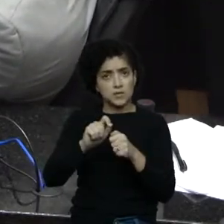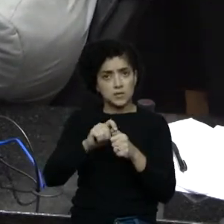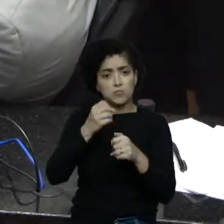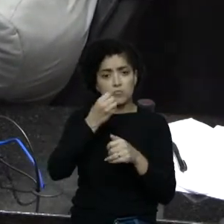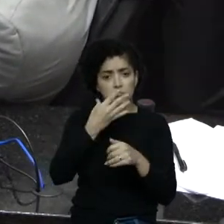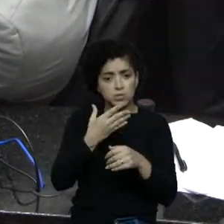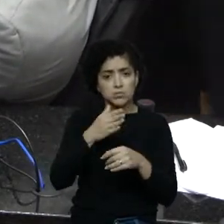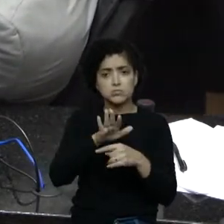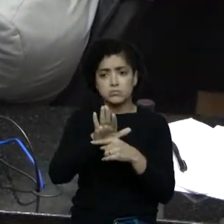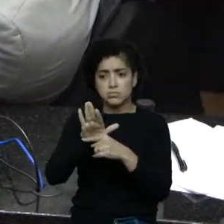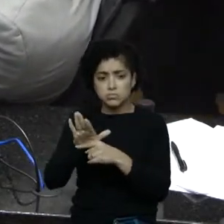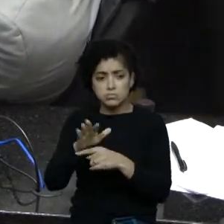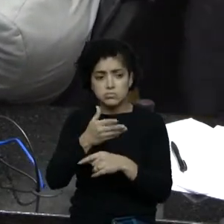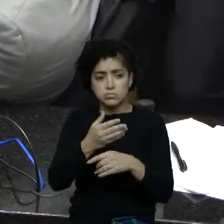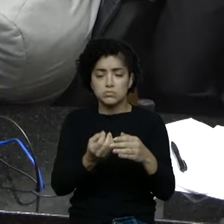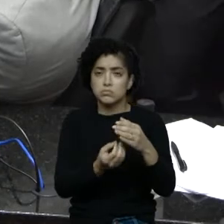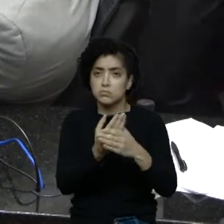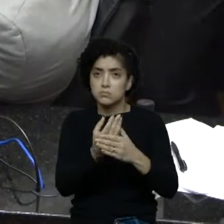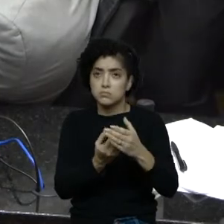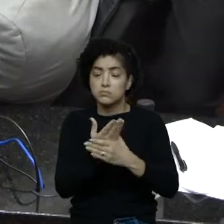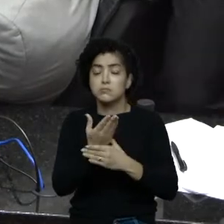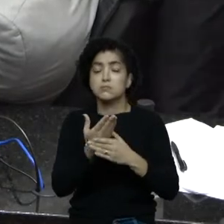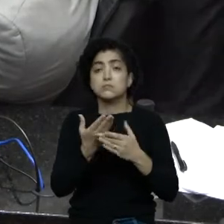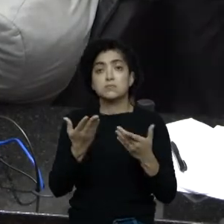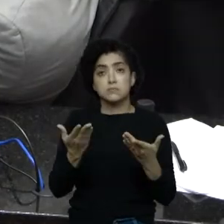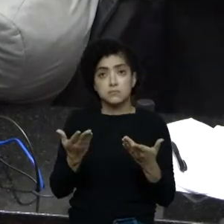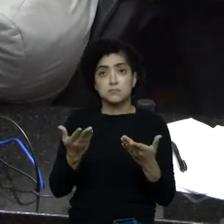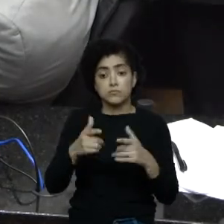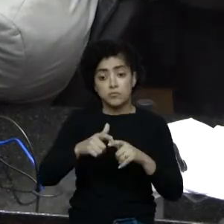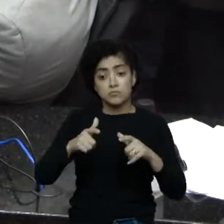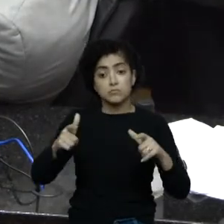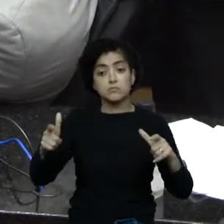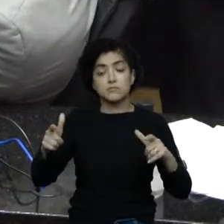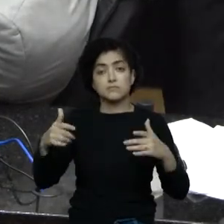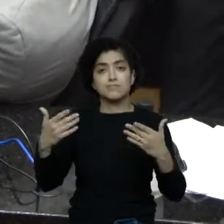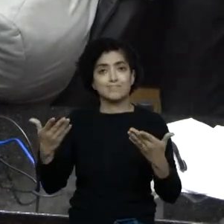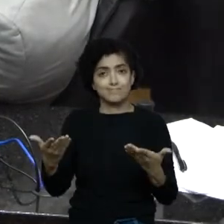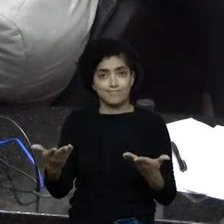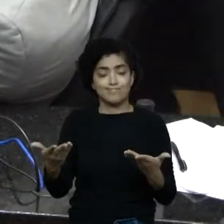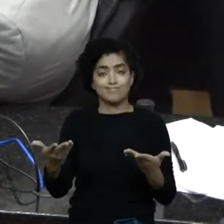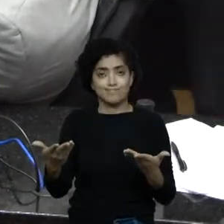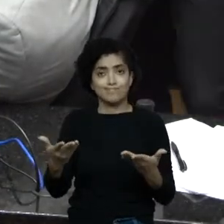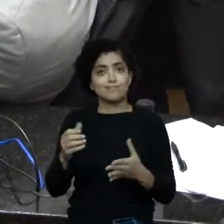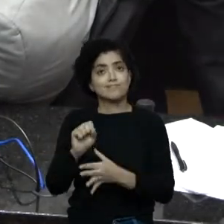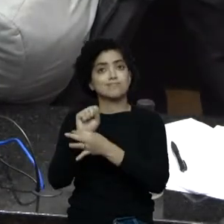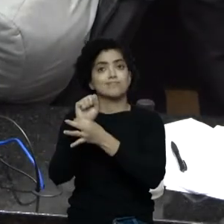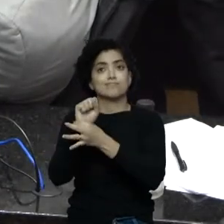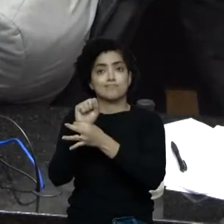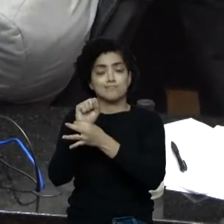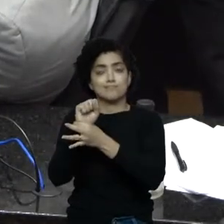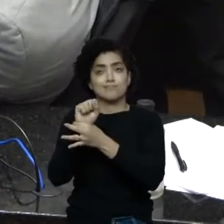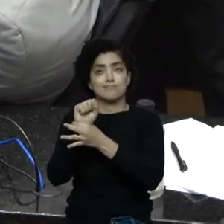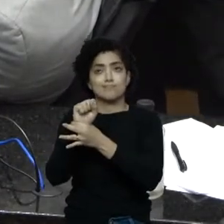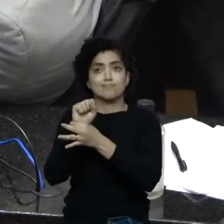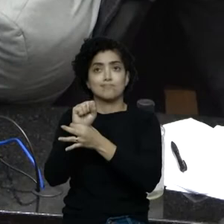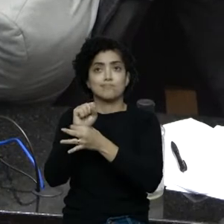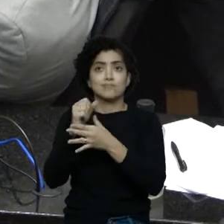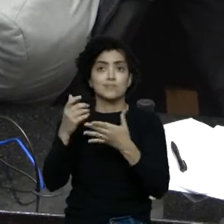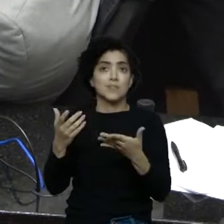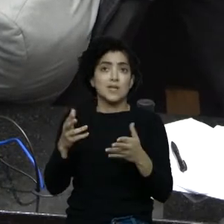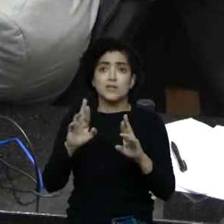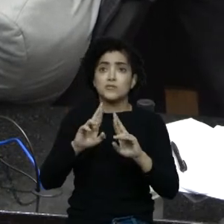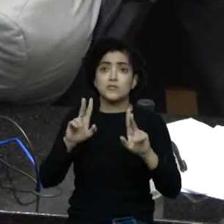para os produtores tudo mais vamos ampliar vamos ampliar vão garantir é uma situação